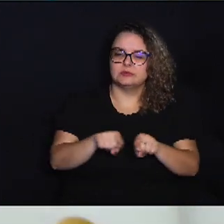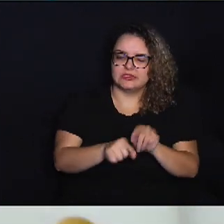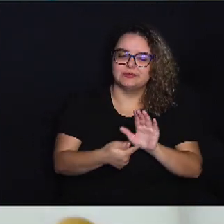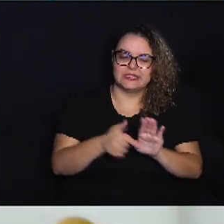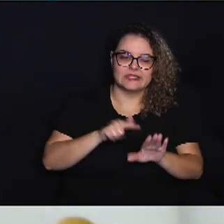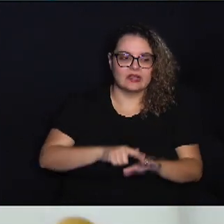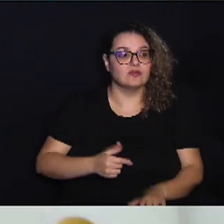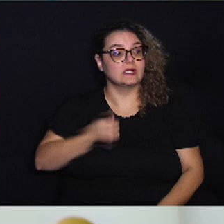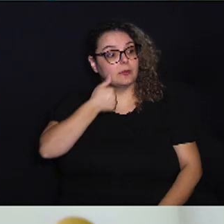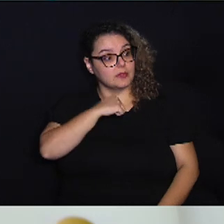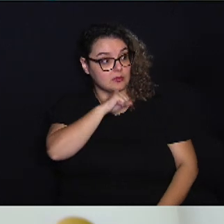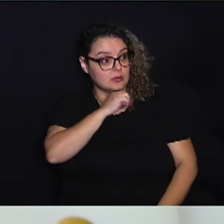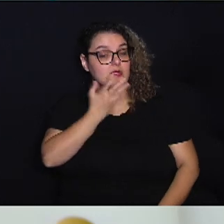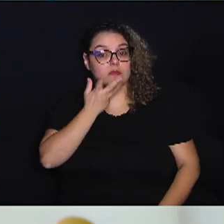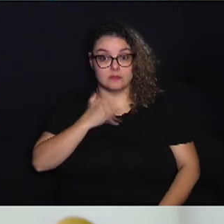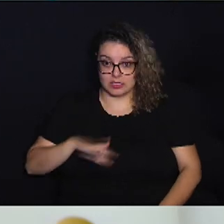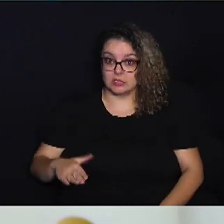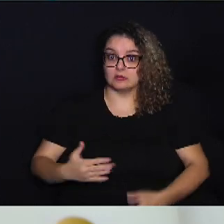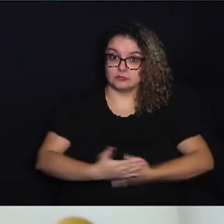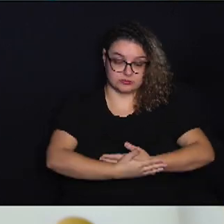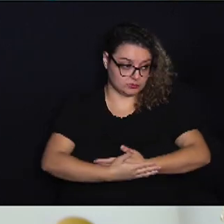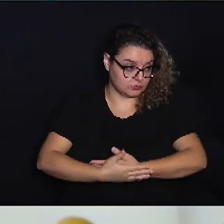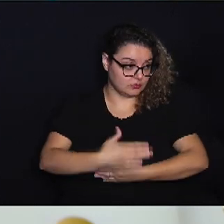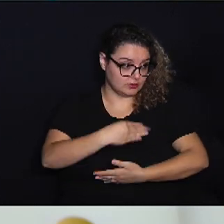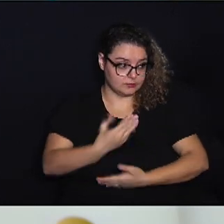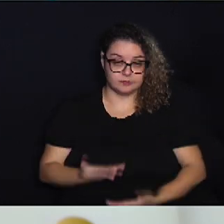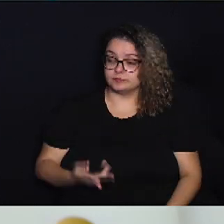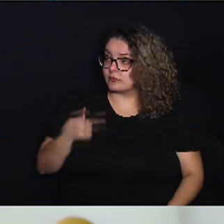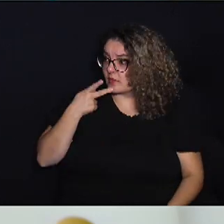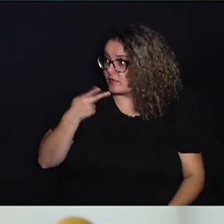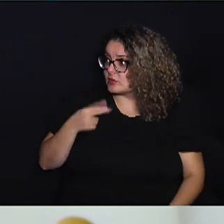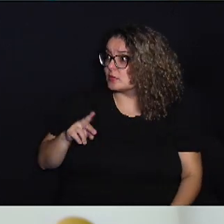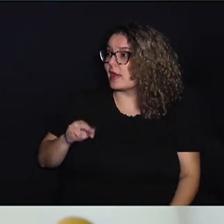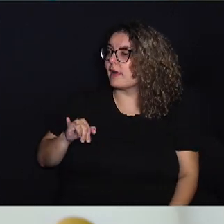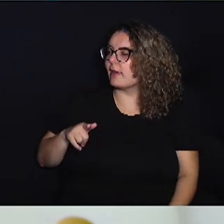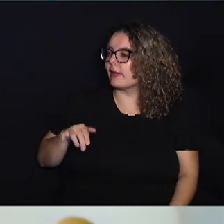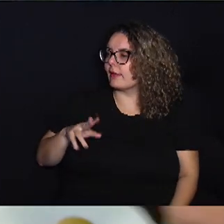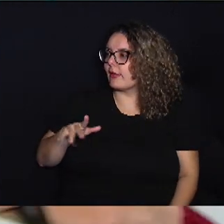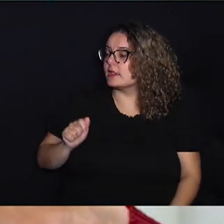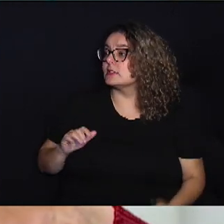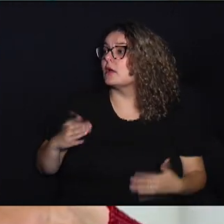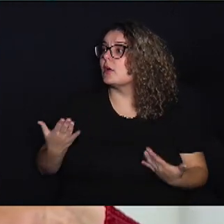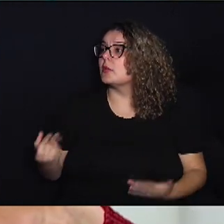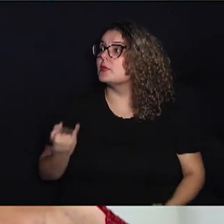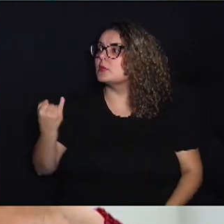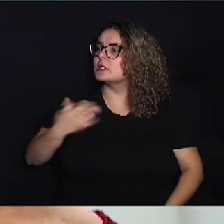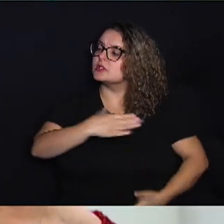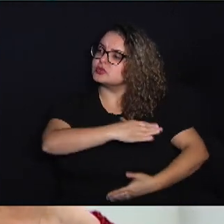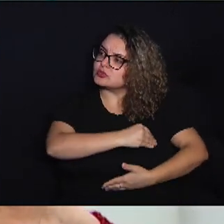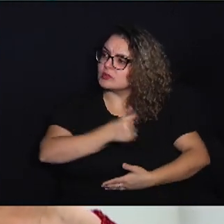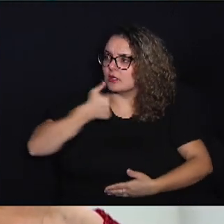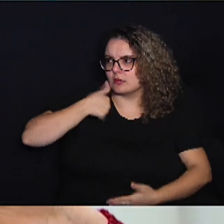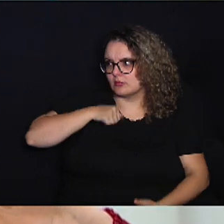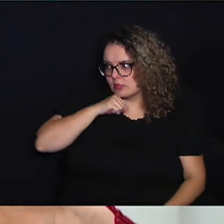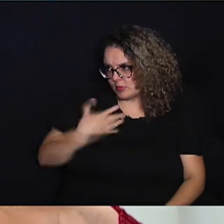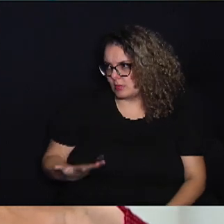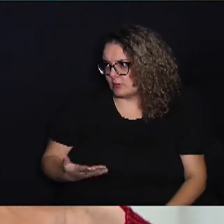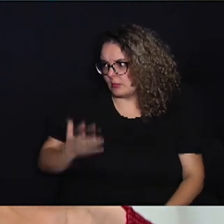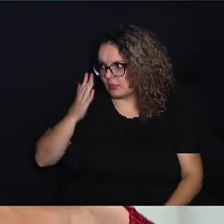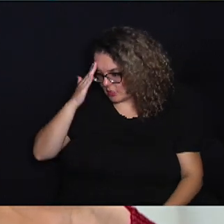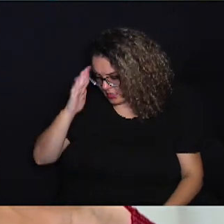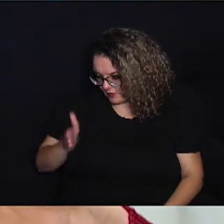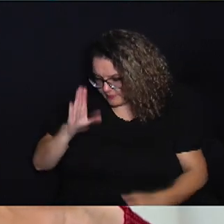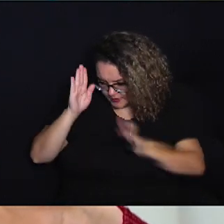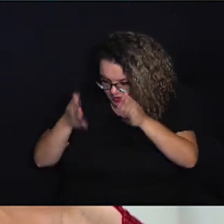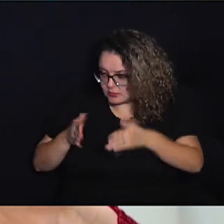falando sobre essa fonte de riqueza, né, esse padrão ouro, qual que é a importância do leite materno para a criança? Bom, os benefícios são N,